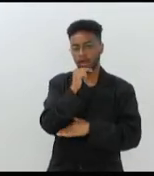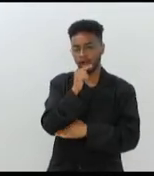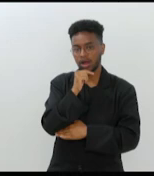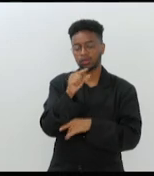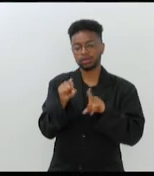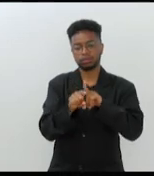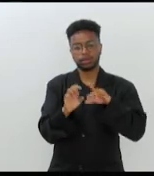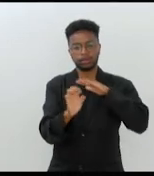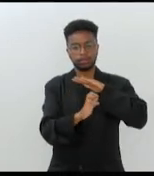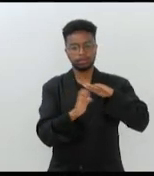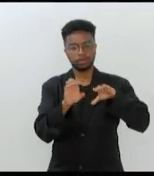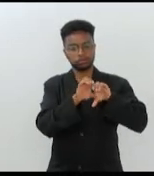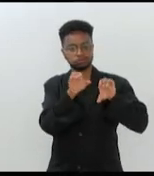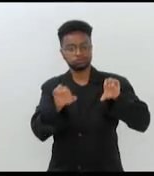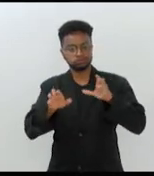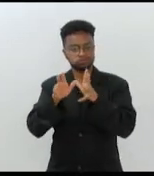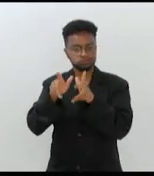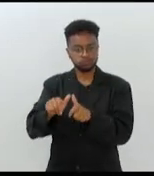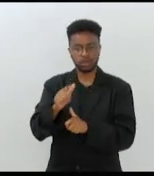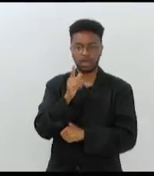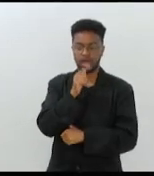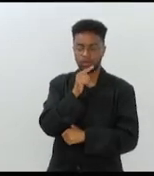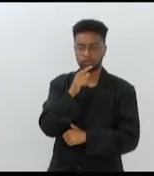de saneamento, tem